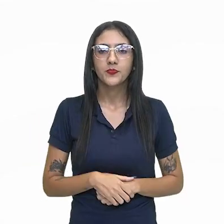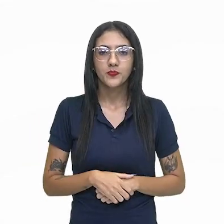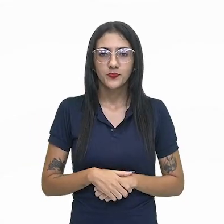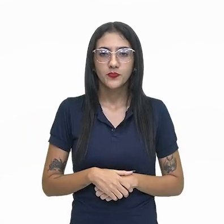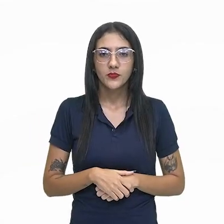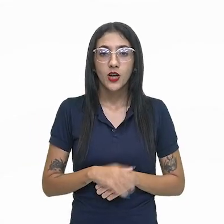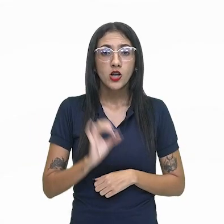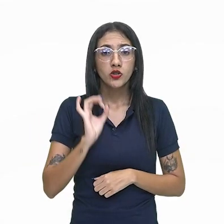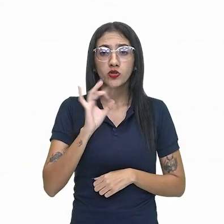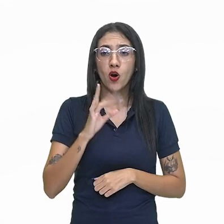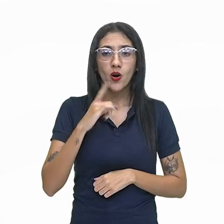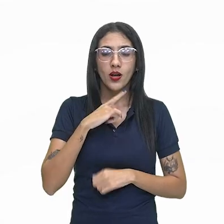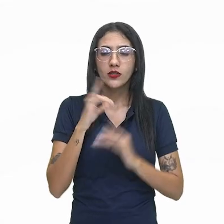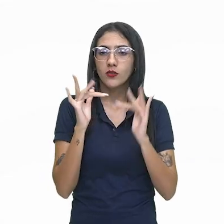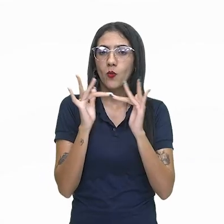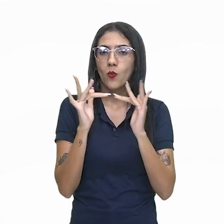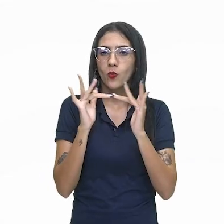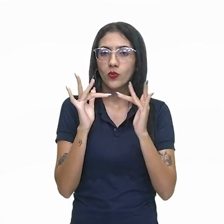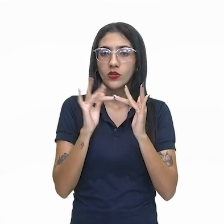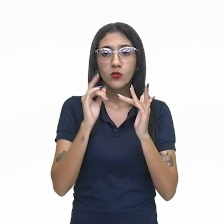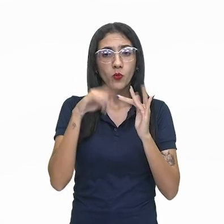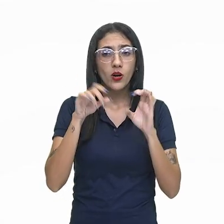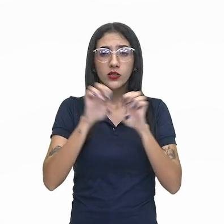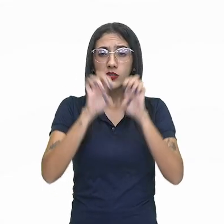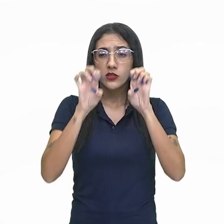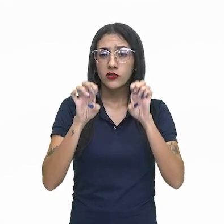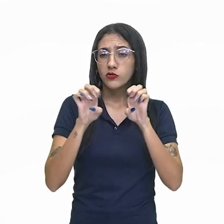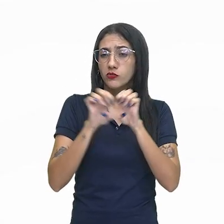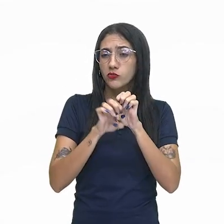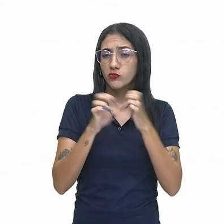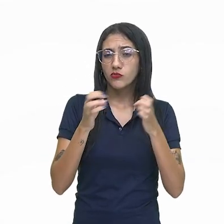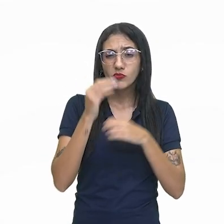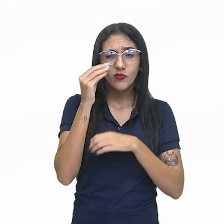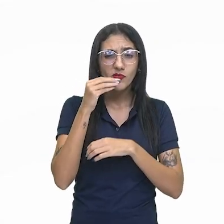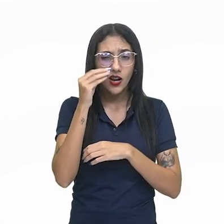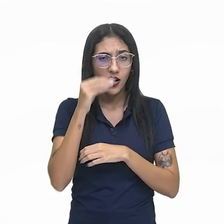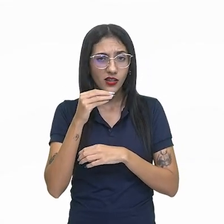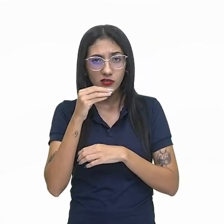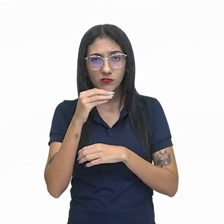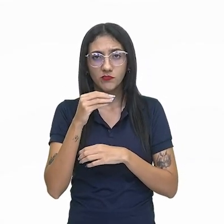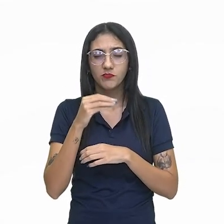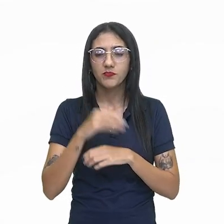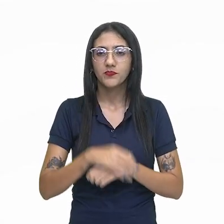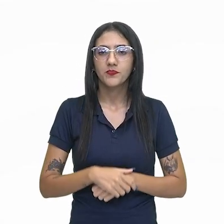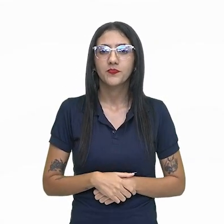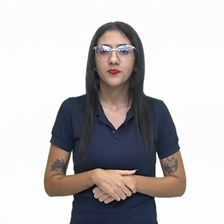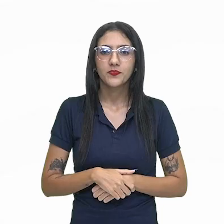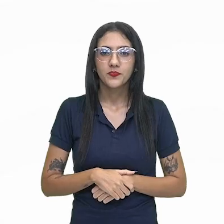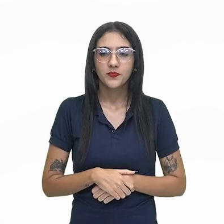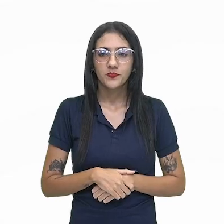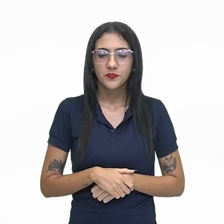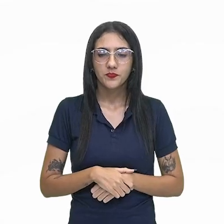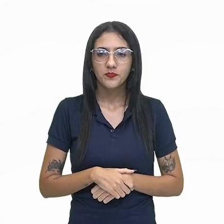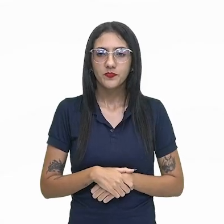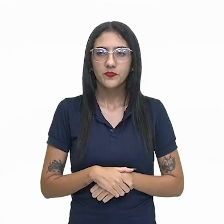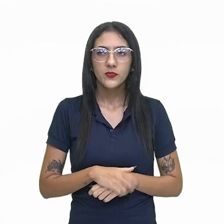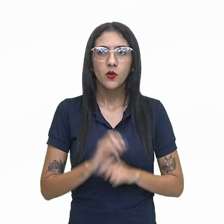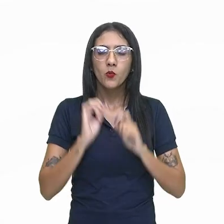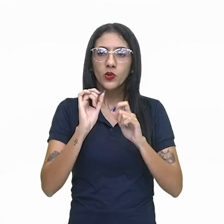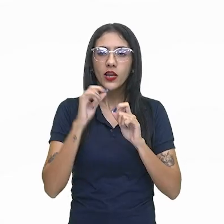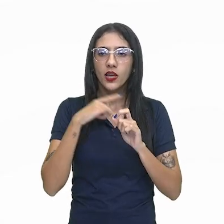estando apenas conectadas a estruturas fracamente, né? Fracamente no que diz